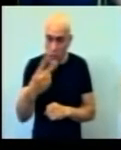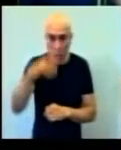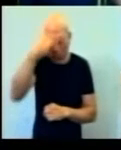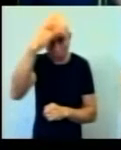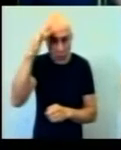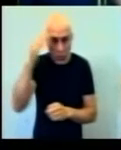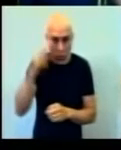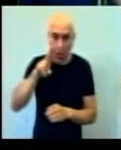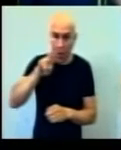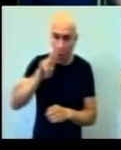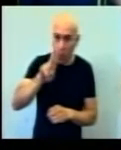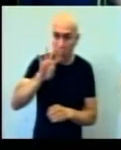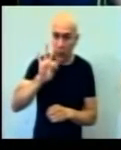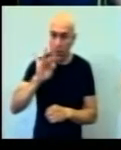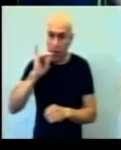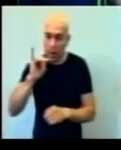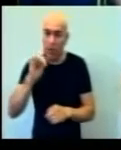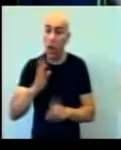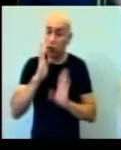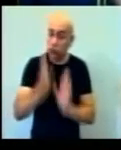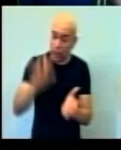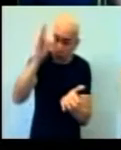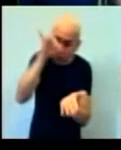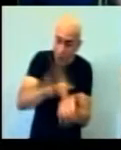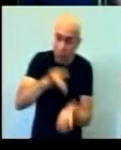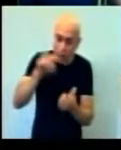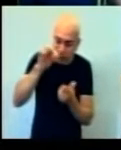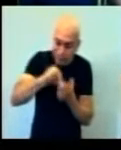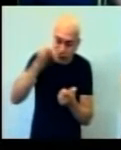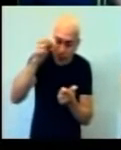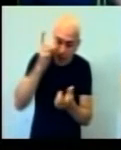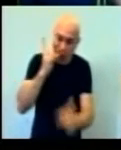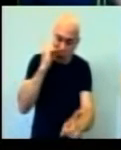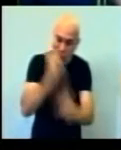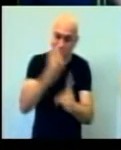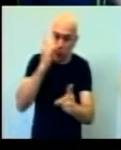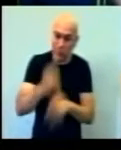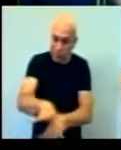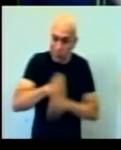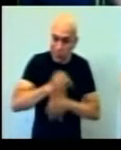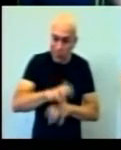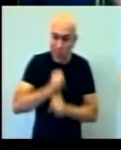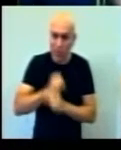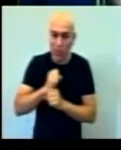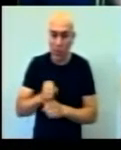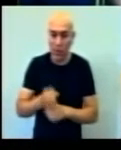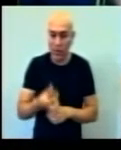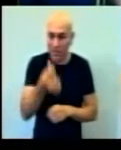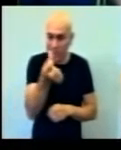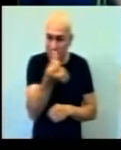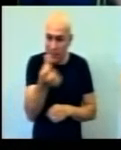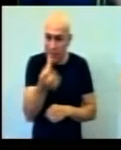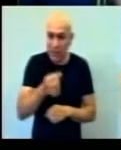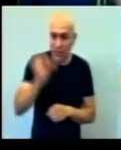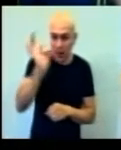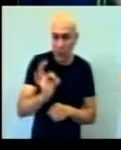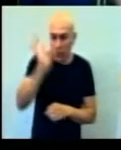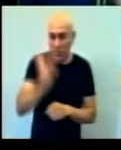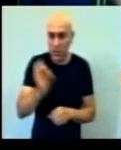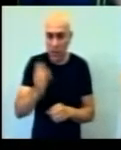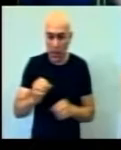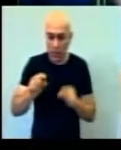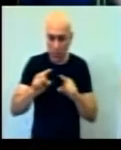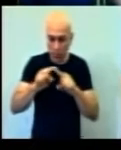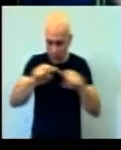UTI são pacientes com COVID confirmado já, representando aí 66% desses casos, e em enfermaria nós